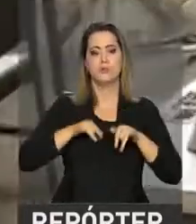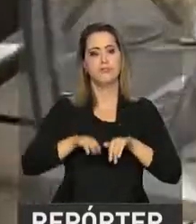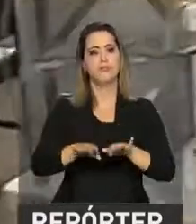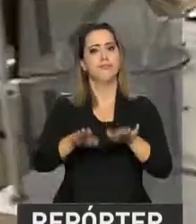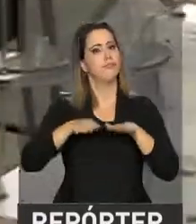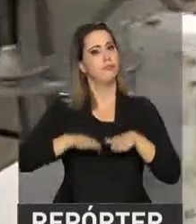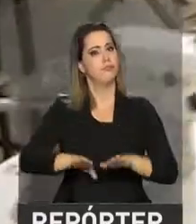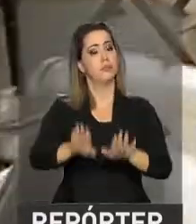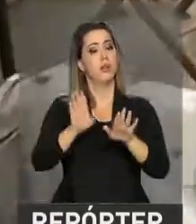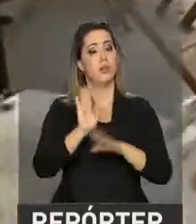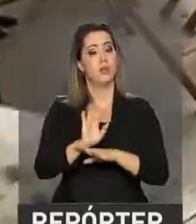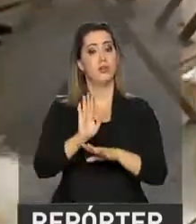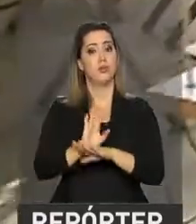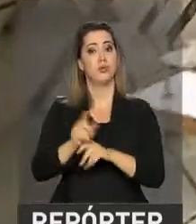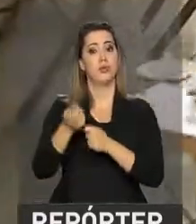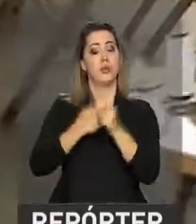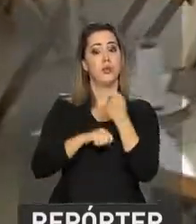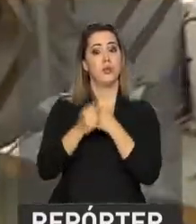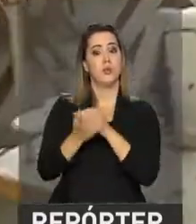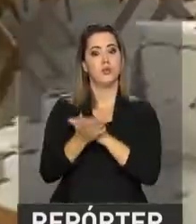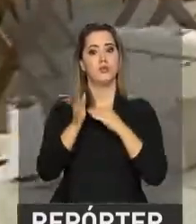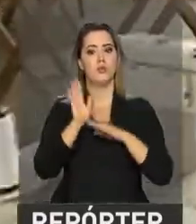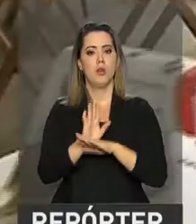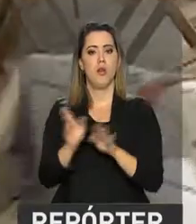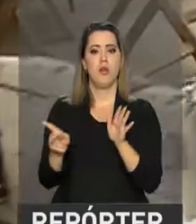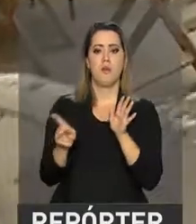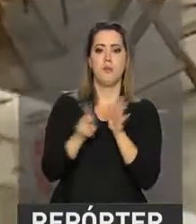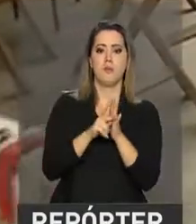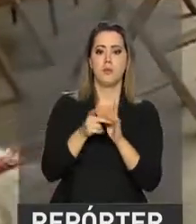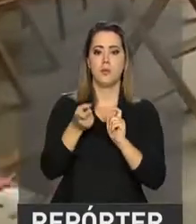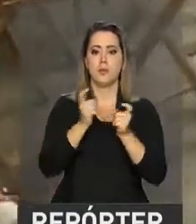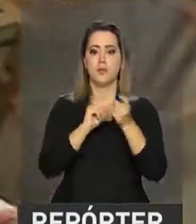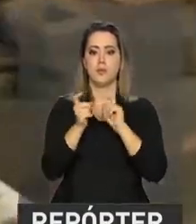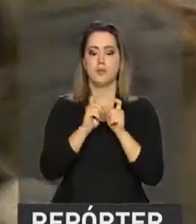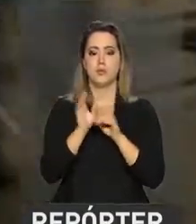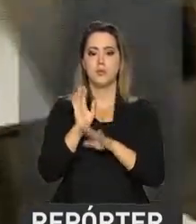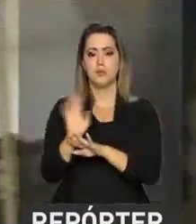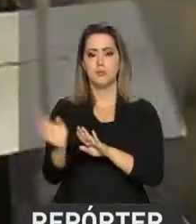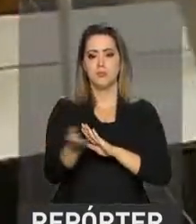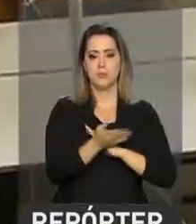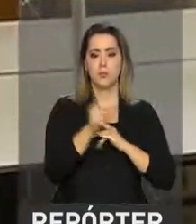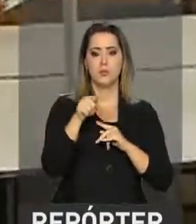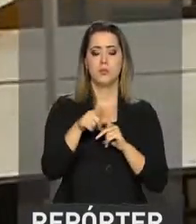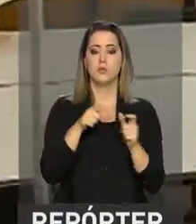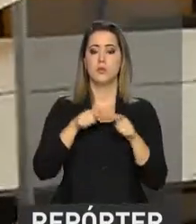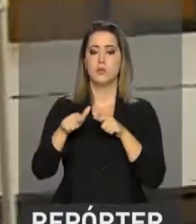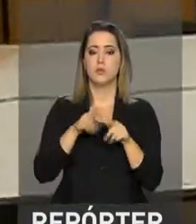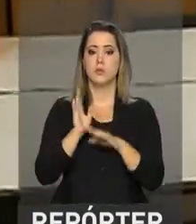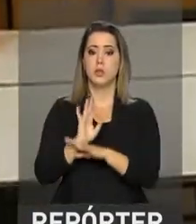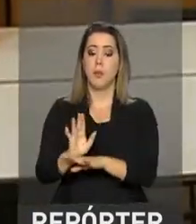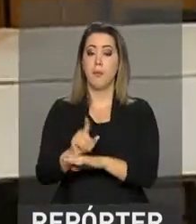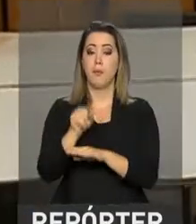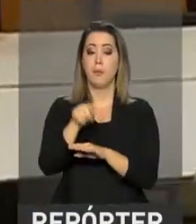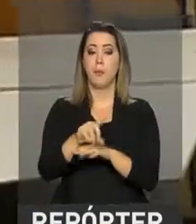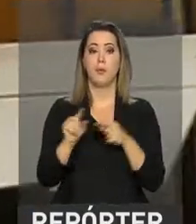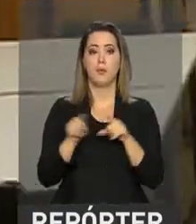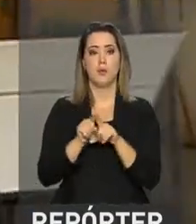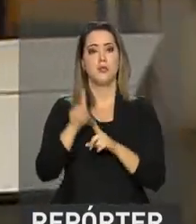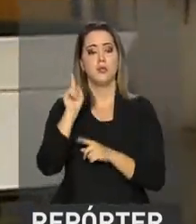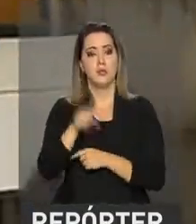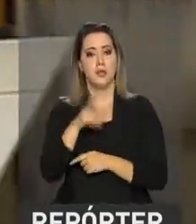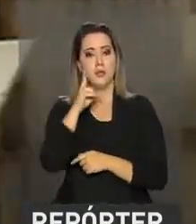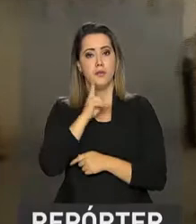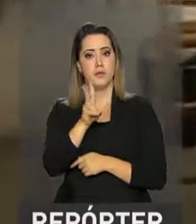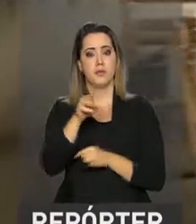solidária que tem como princípios a autogestão ea cooperação atividades que recebem apoio e são consideradas